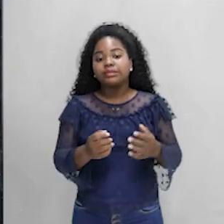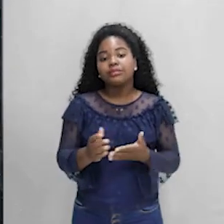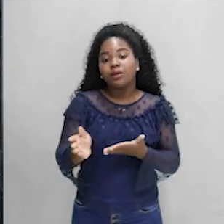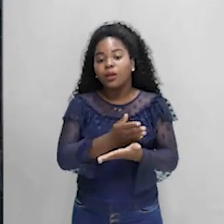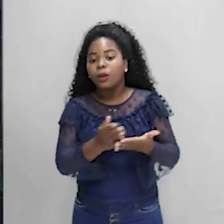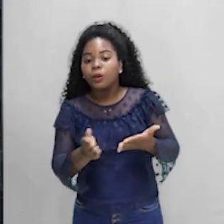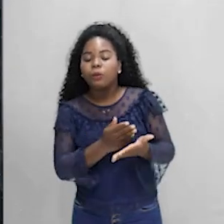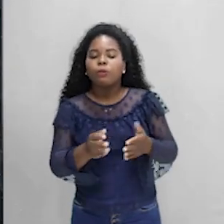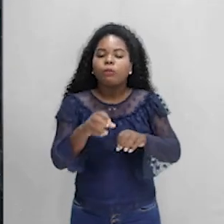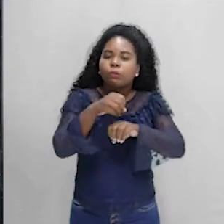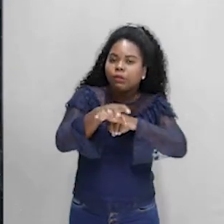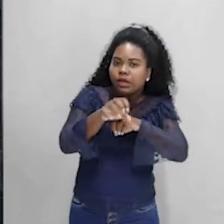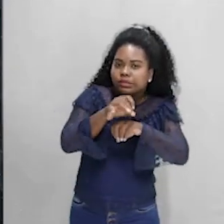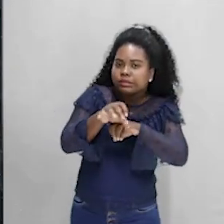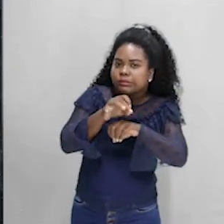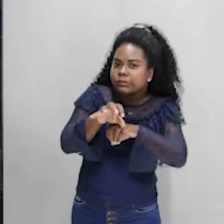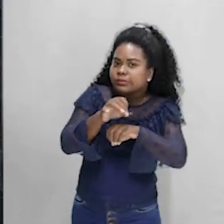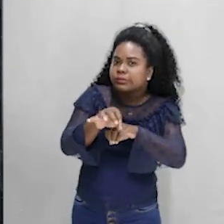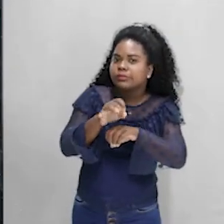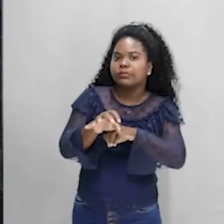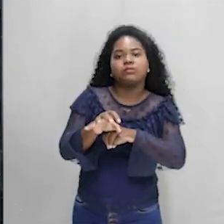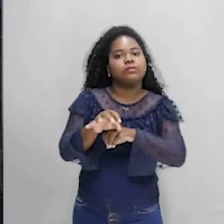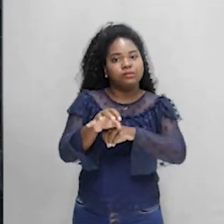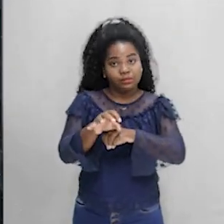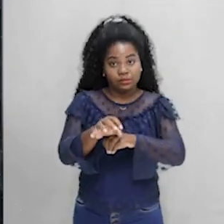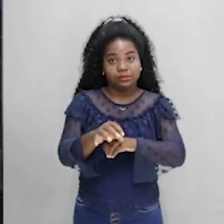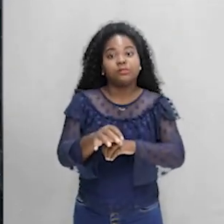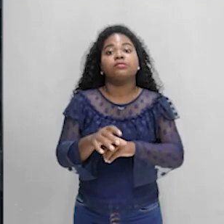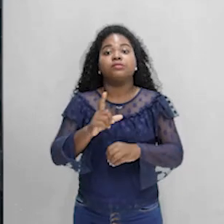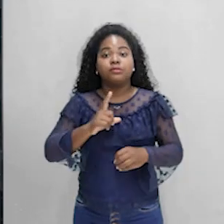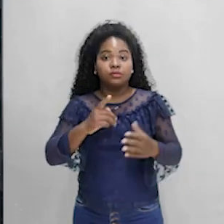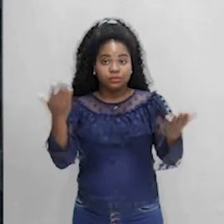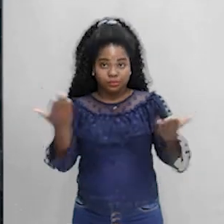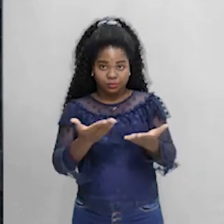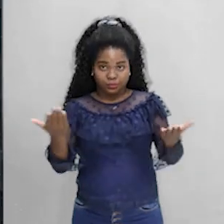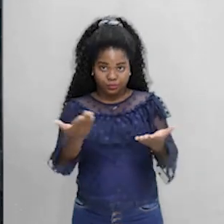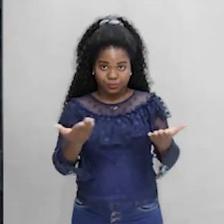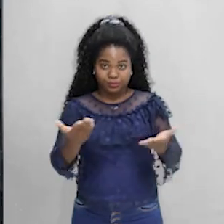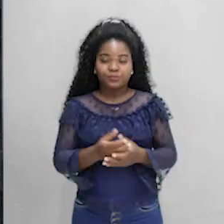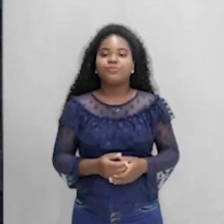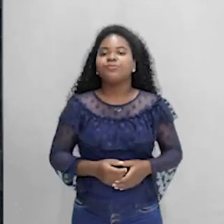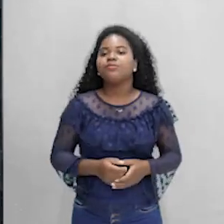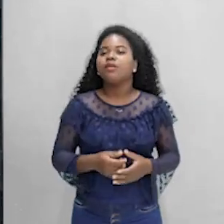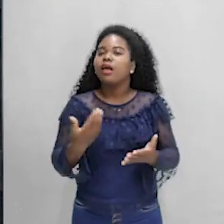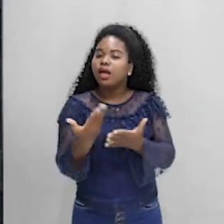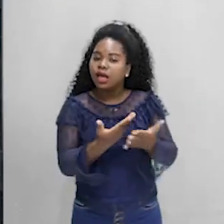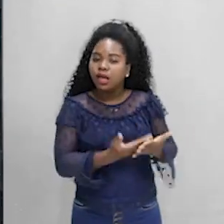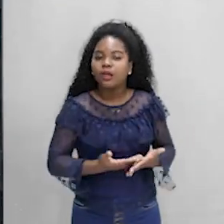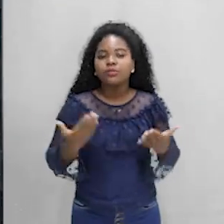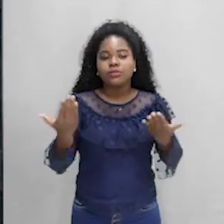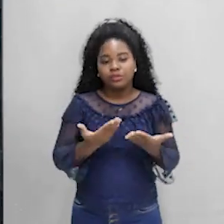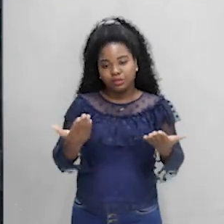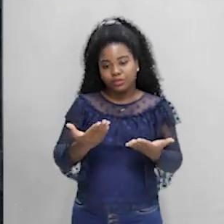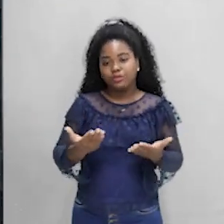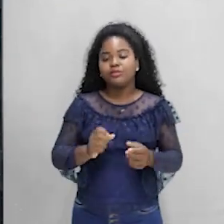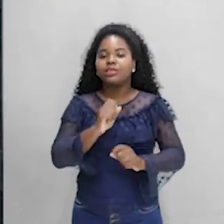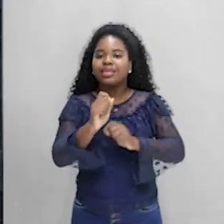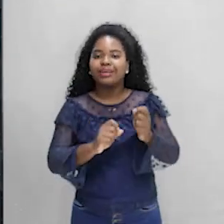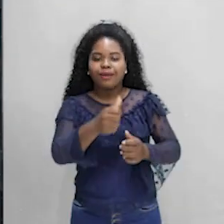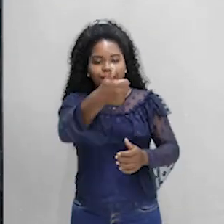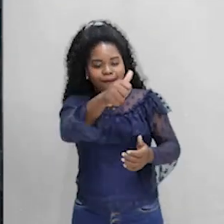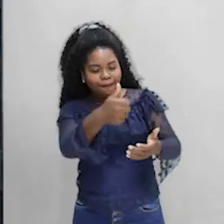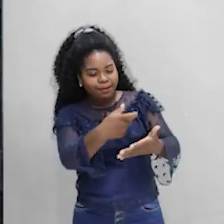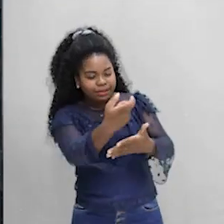macetes, algumas dicas que vocês vão ter comigo agora. A nossa aula de hoje é compreensão e interpretação.